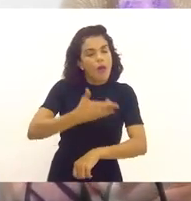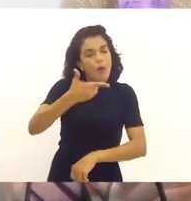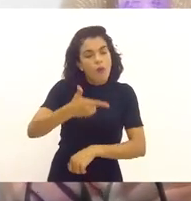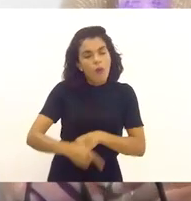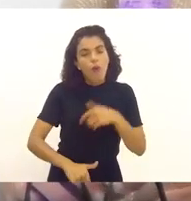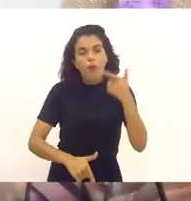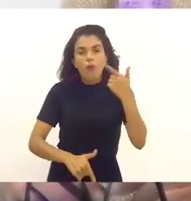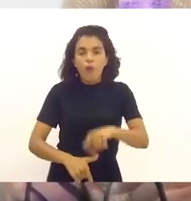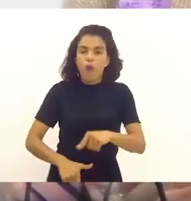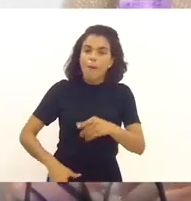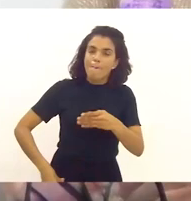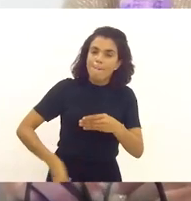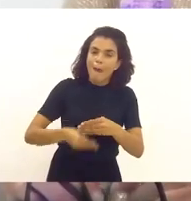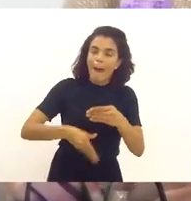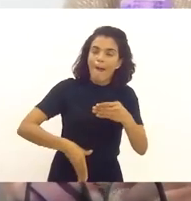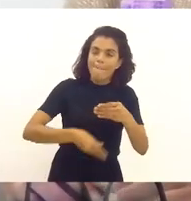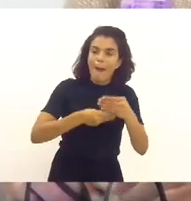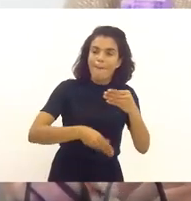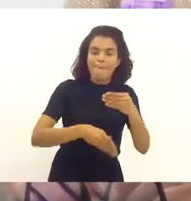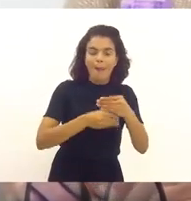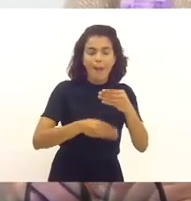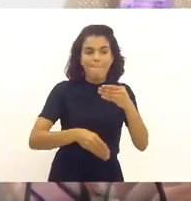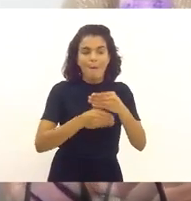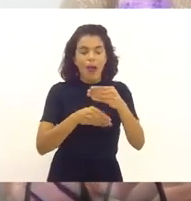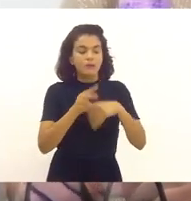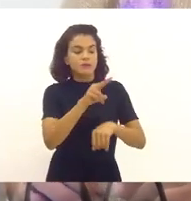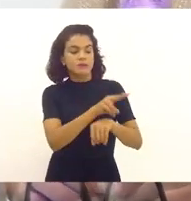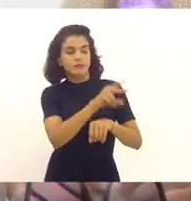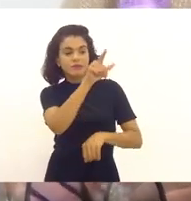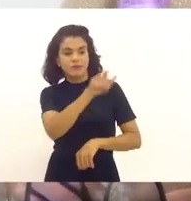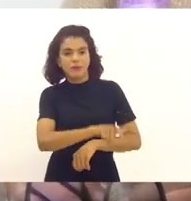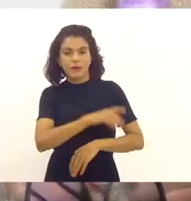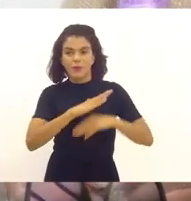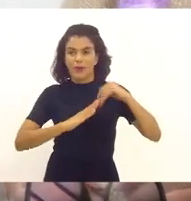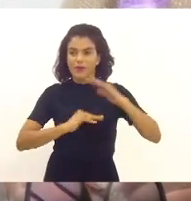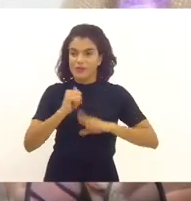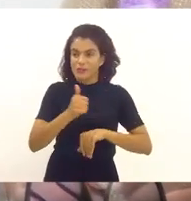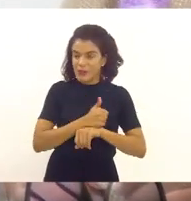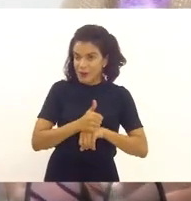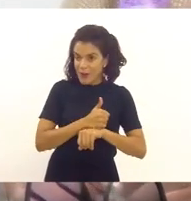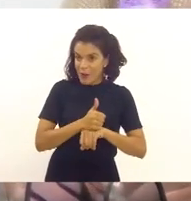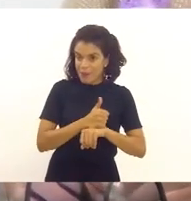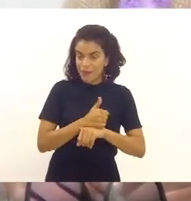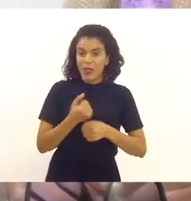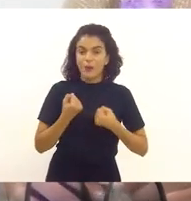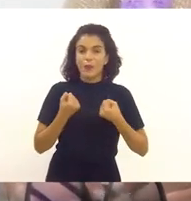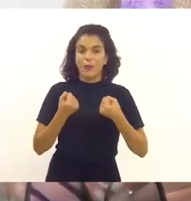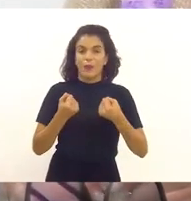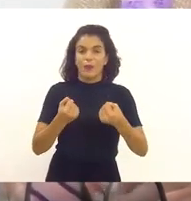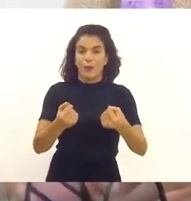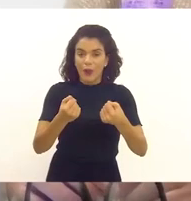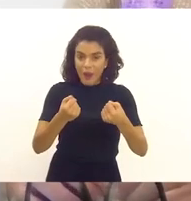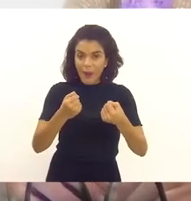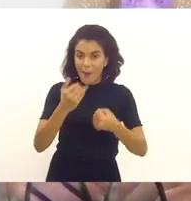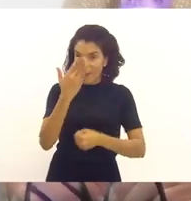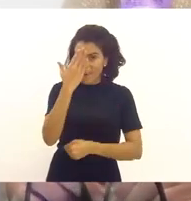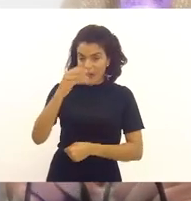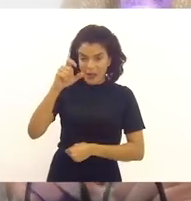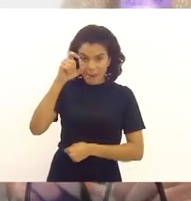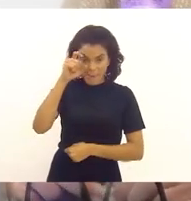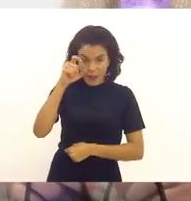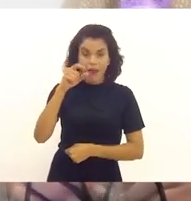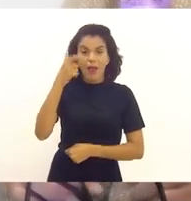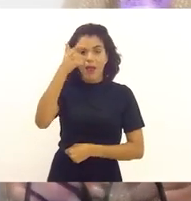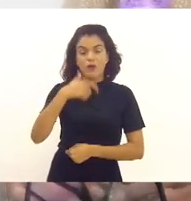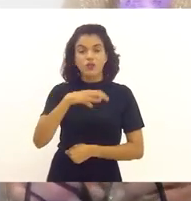o tempo todo olhando para esse profissional o tempo todo e na Patrulha Maria da Penha o nosso perfil é esse não é a gente trabalha não é Eu Sou